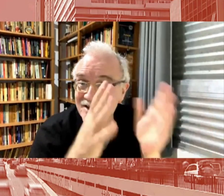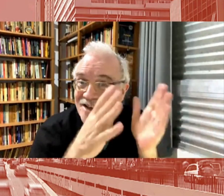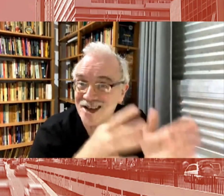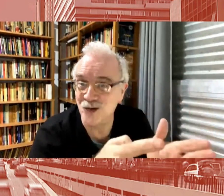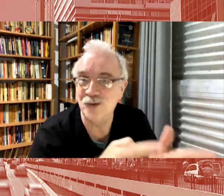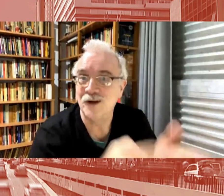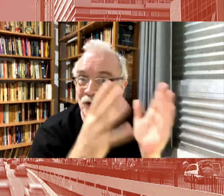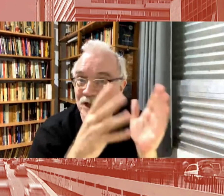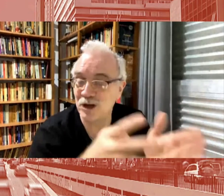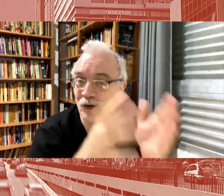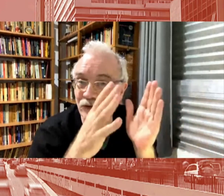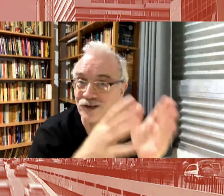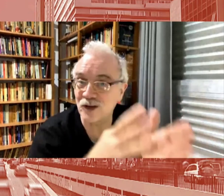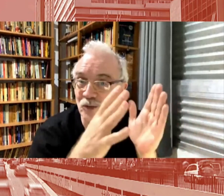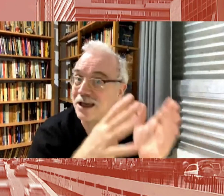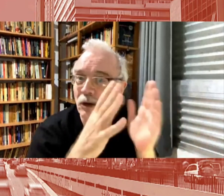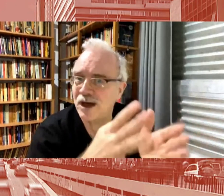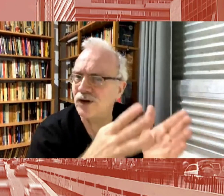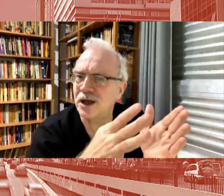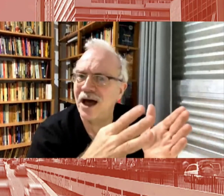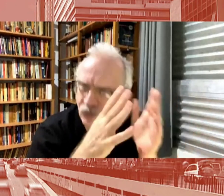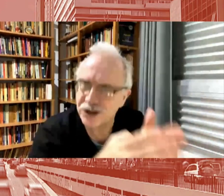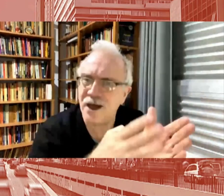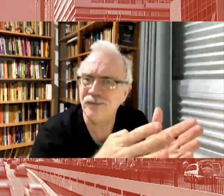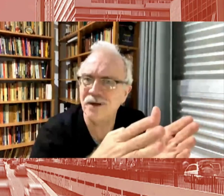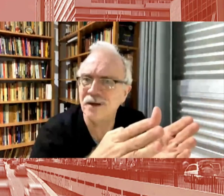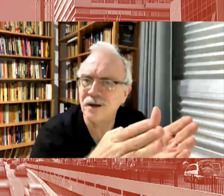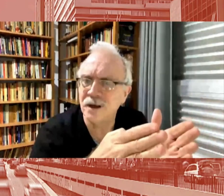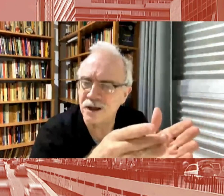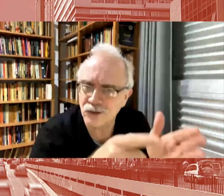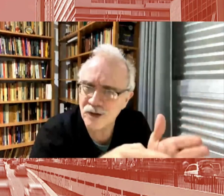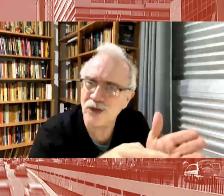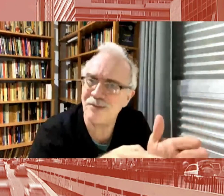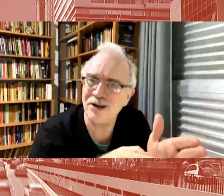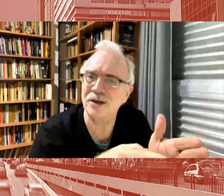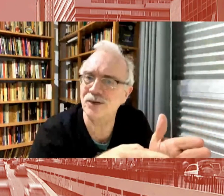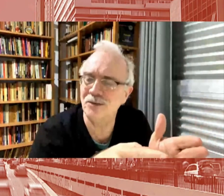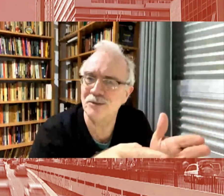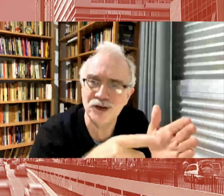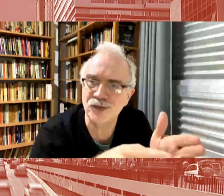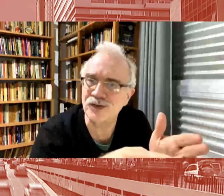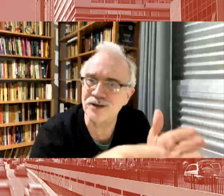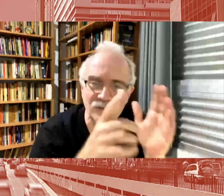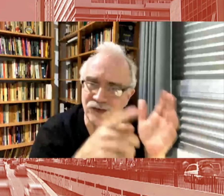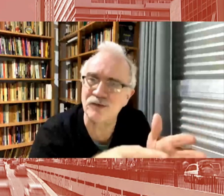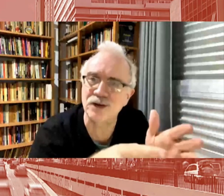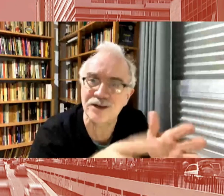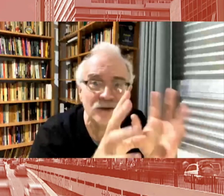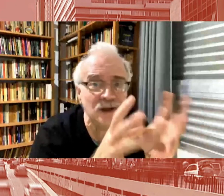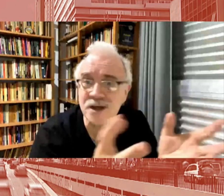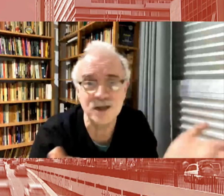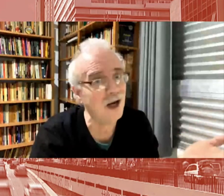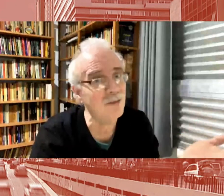ele insistiu: nós temos que convencer a turma que não quer votar a votar. Tem que, inclusive, mostrar para essa turma: bicho, se você não votar,